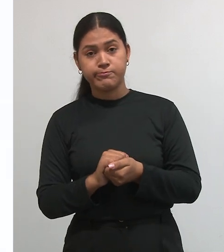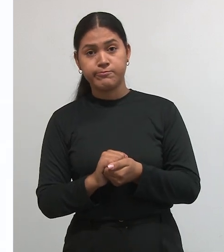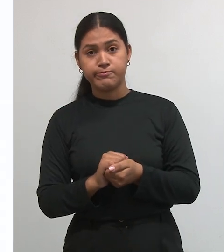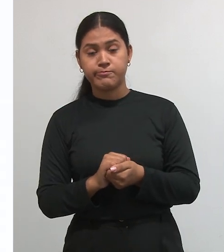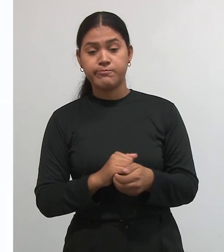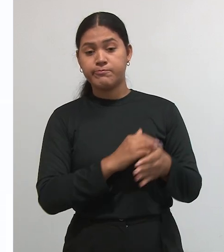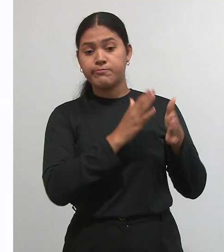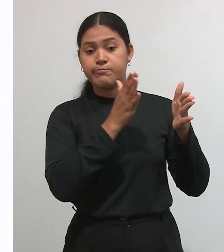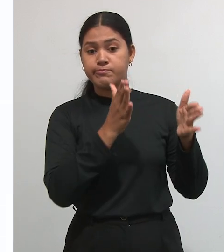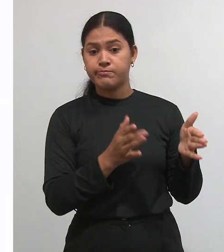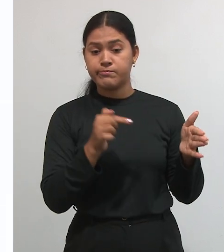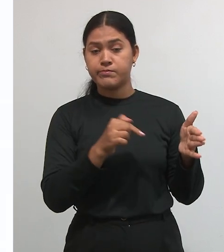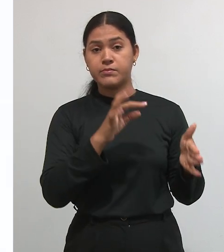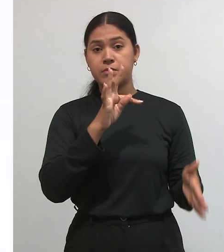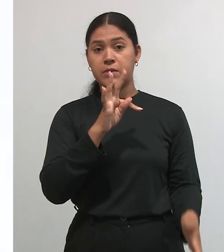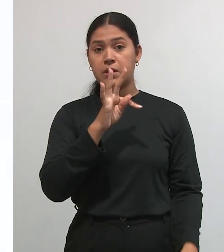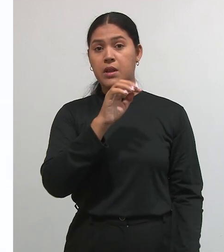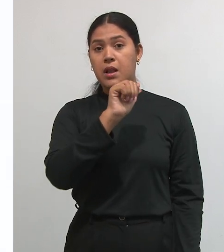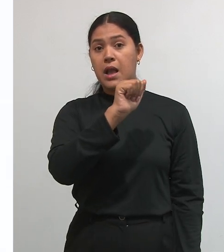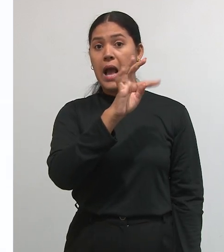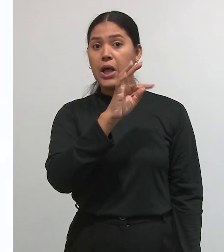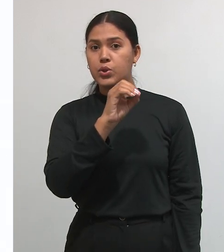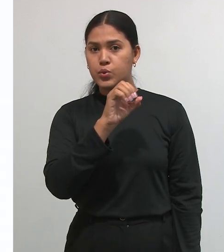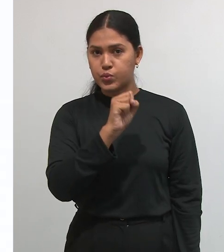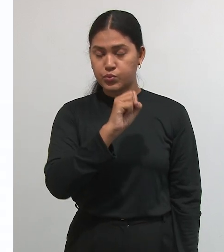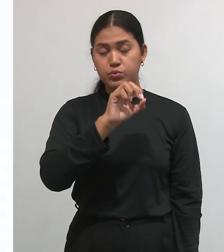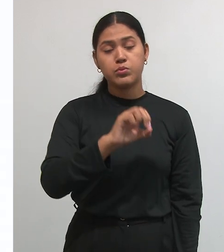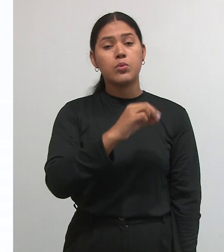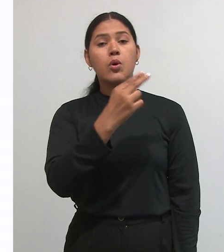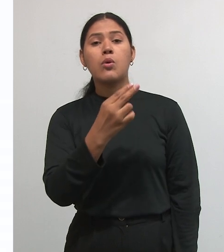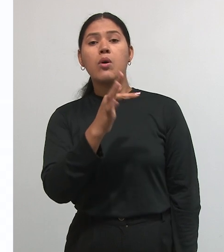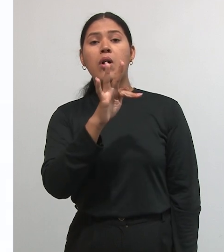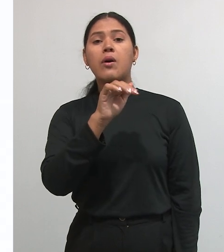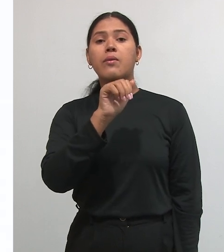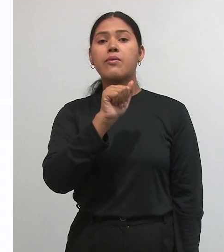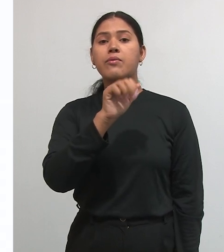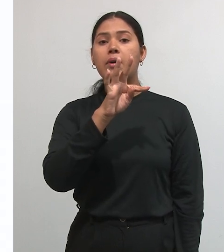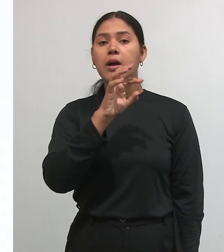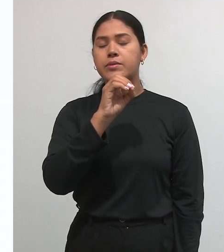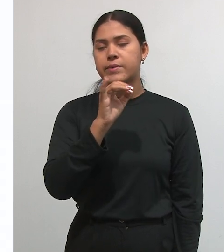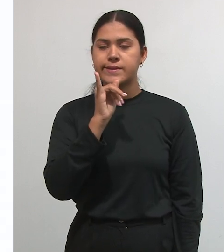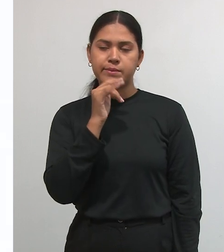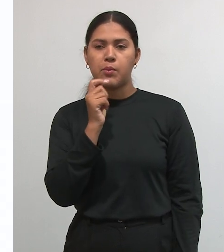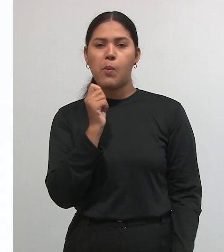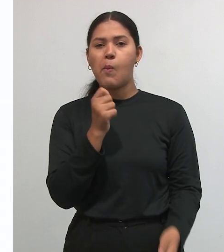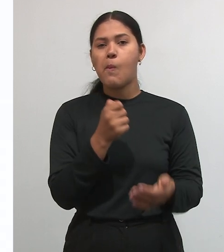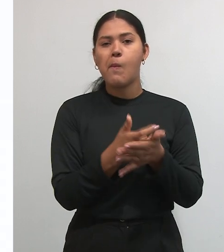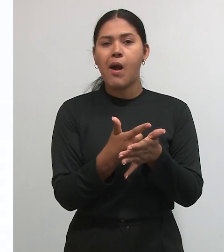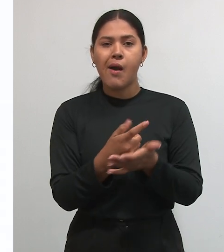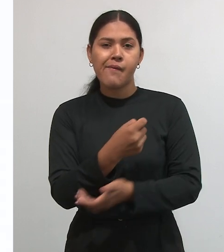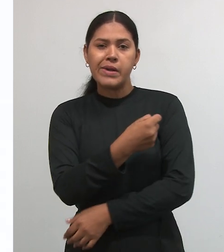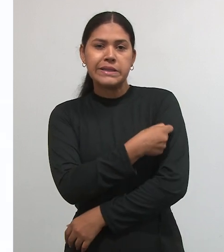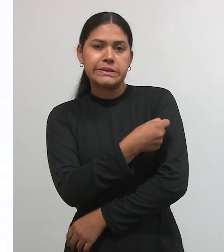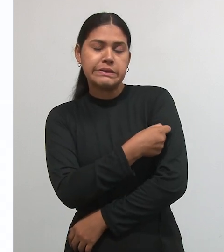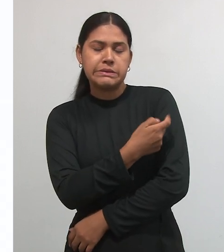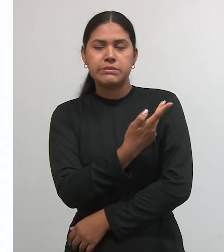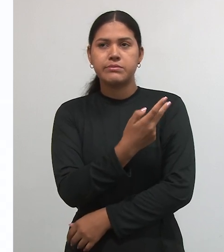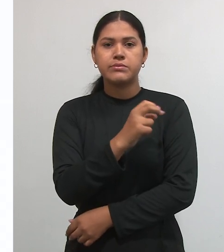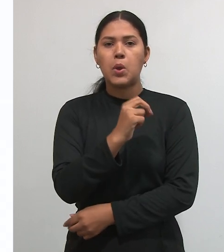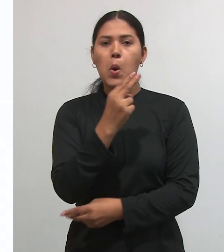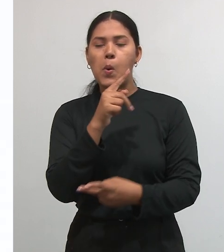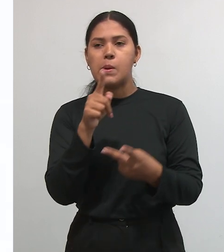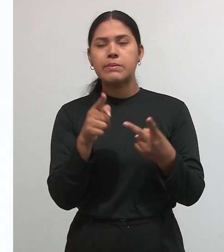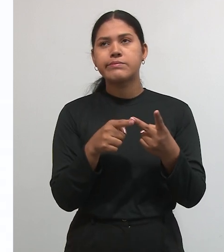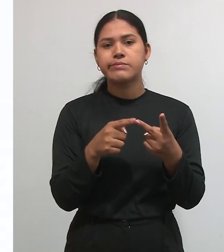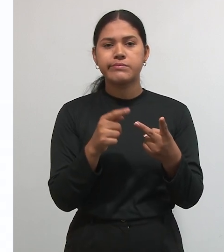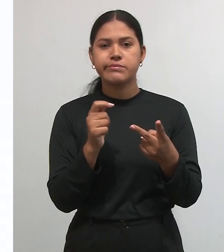contábeis, ou ocorreu uma operação, uma compra, por exemplo, no momento das compras lá de vacina, a gente pode colocar, né? Ou no momento que está